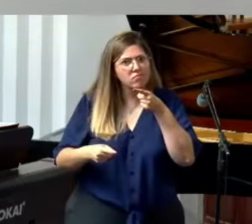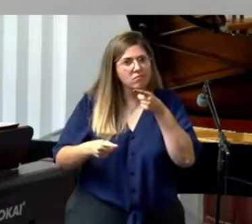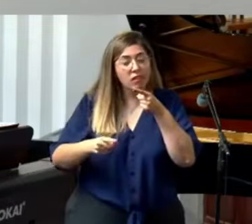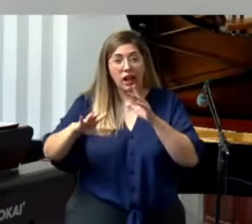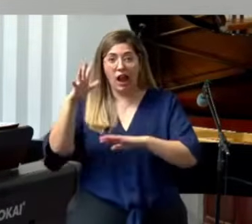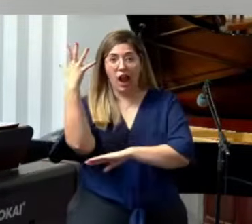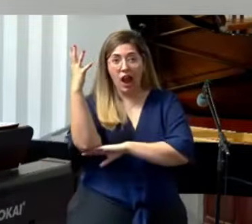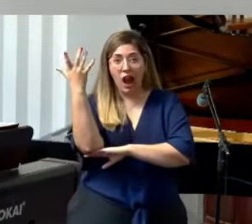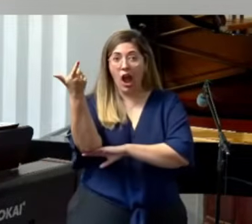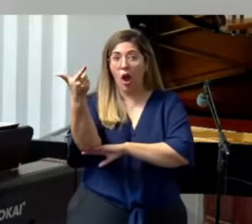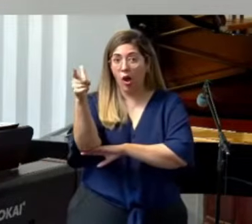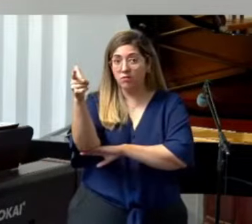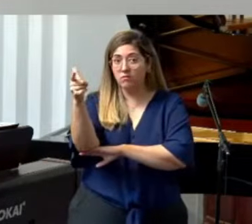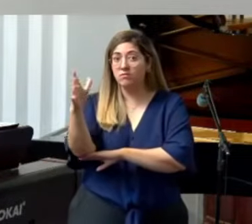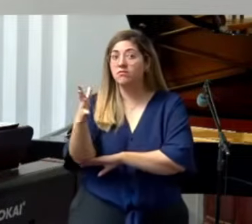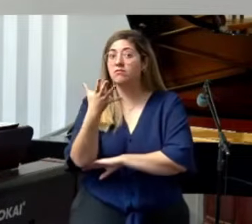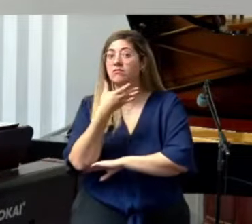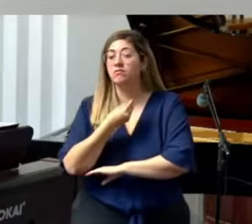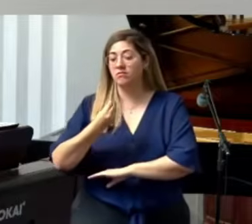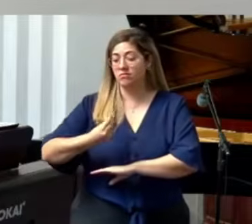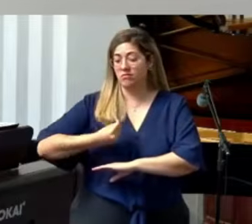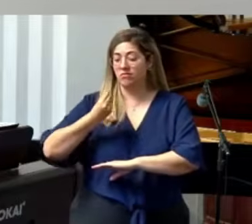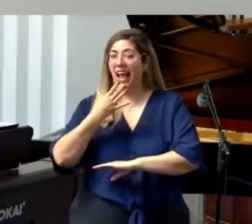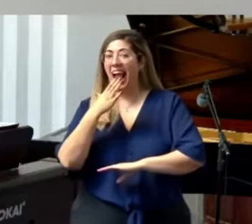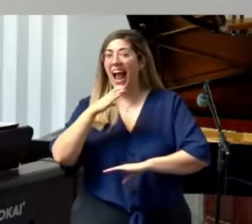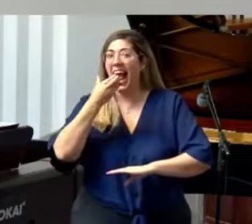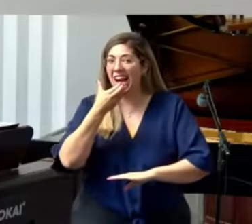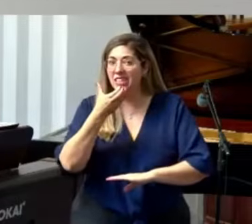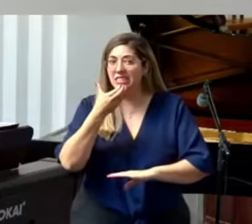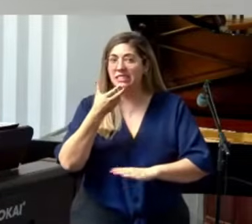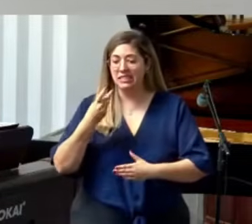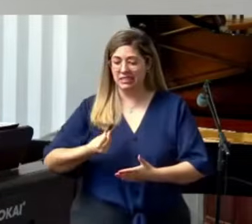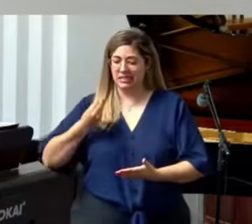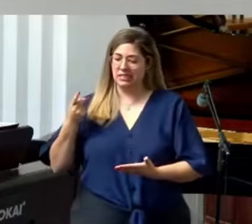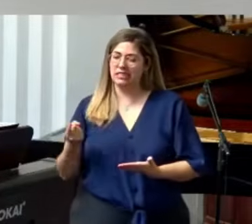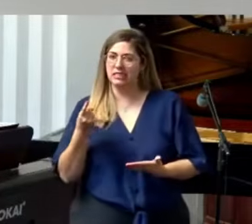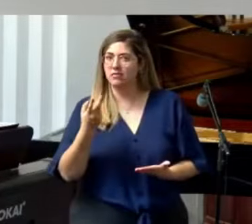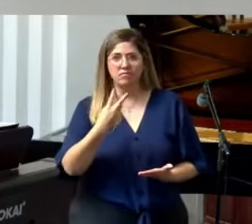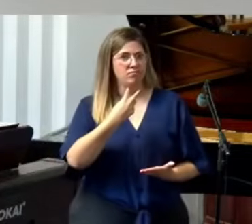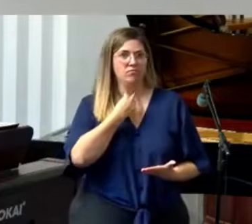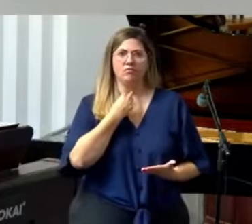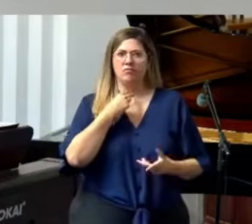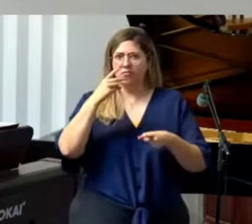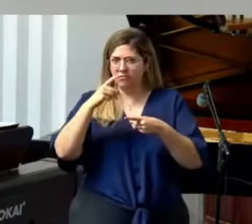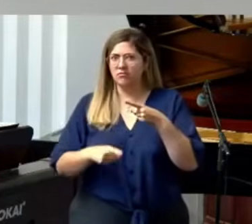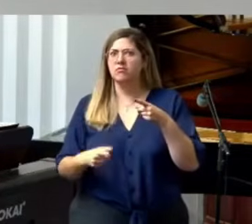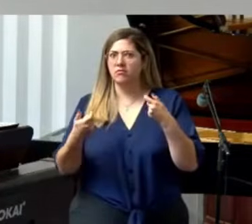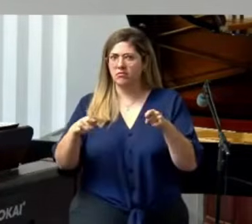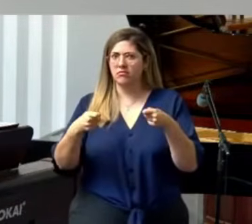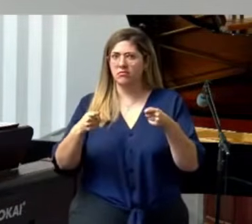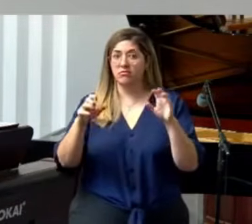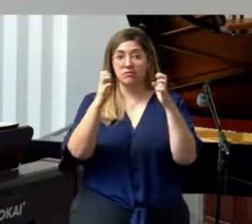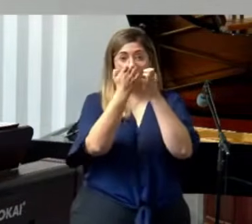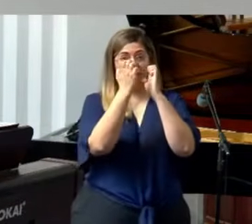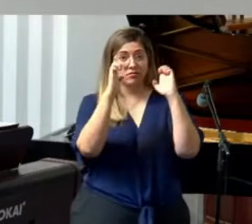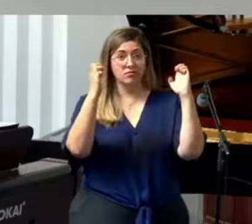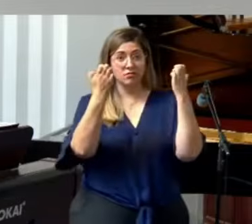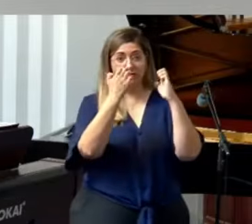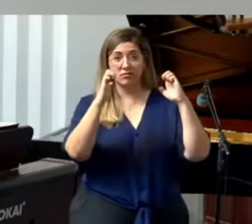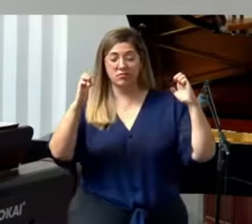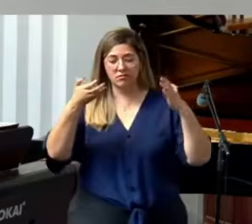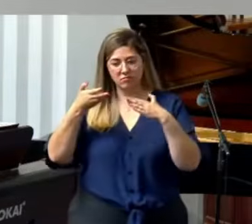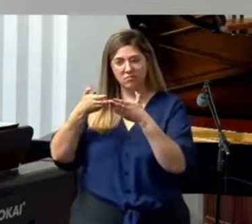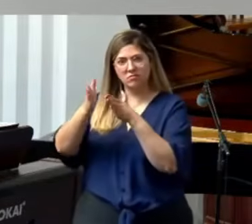mão, tome também da árvore da vida, coma e viva eternamente. Por isso o Senhor Deus o lançou fora do jardim do Éden